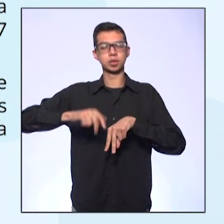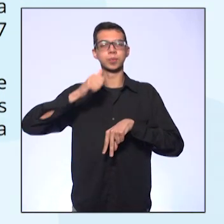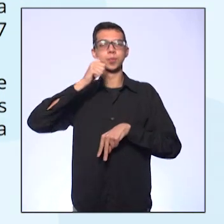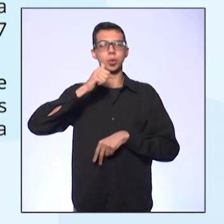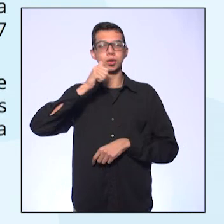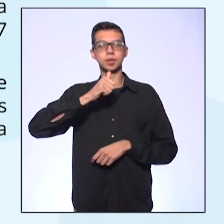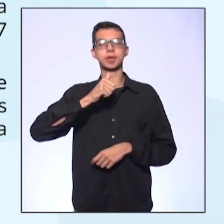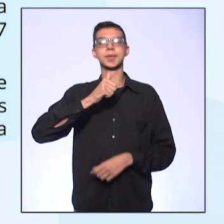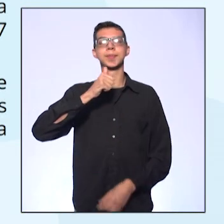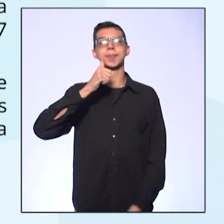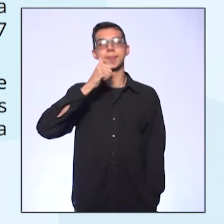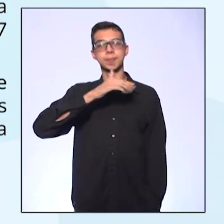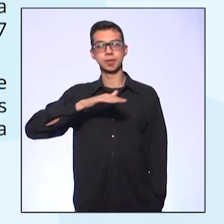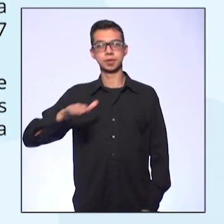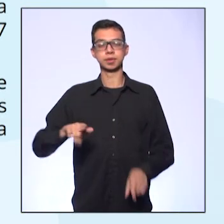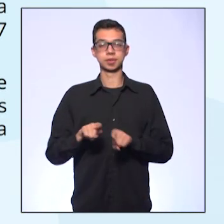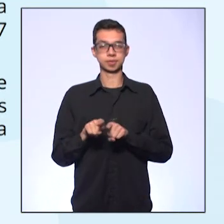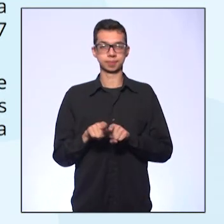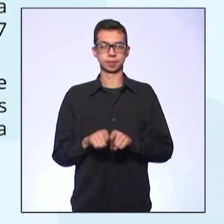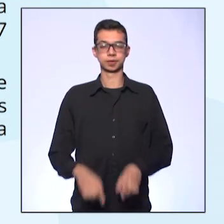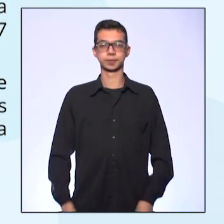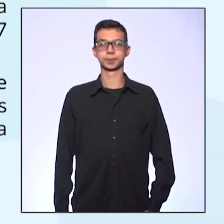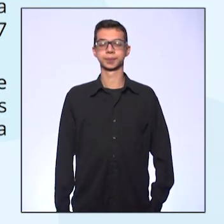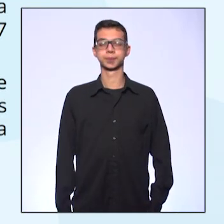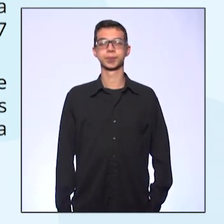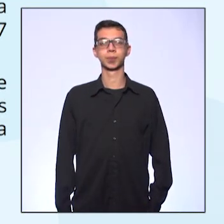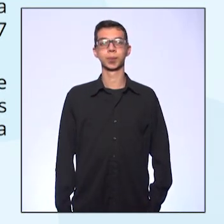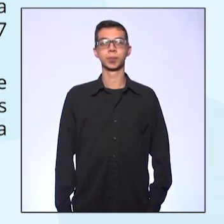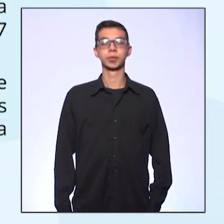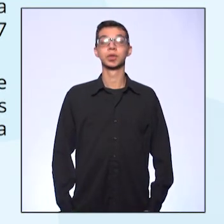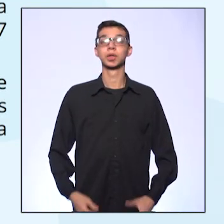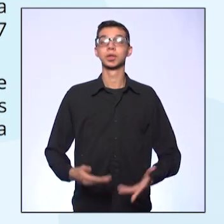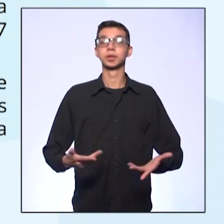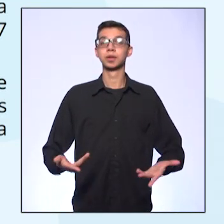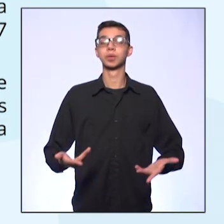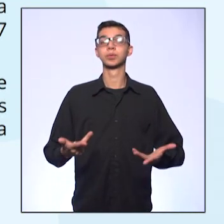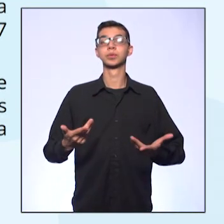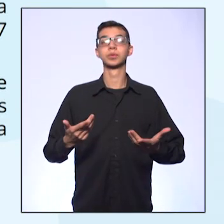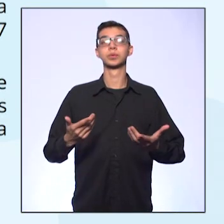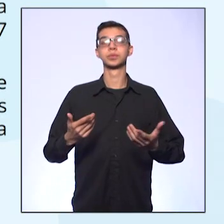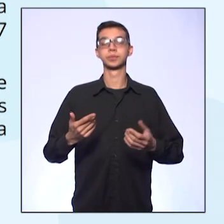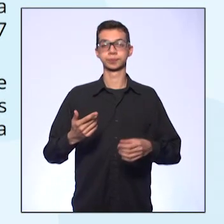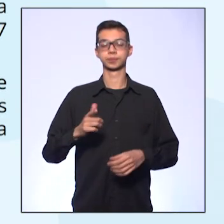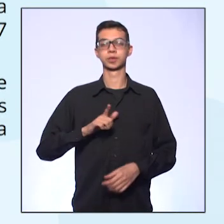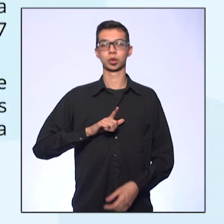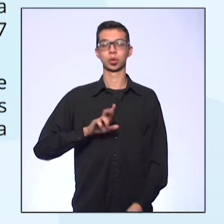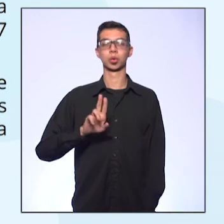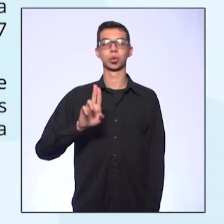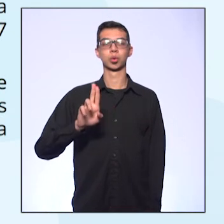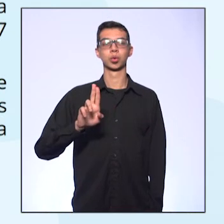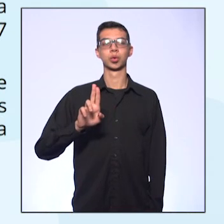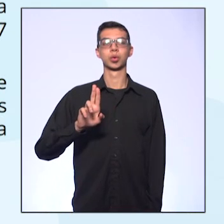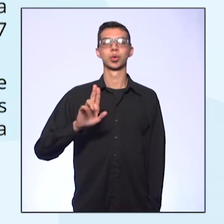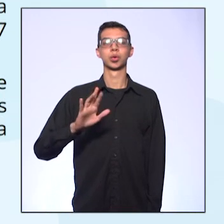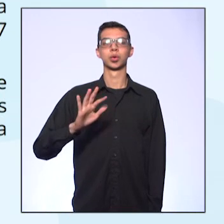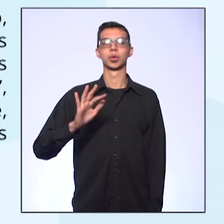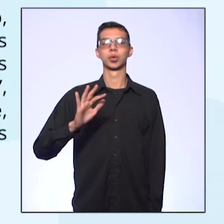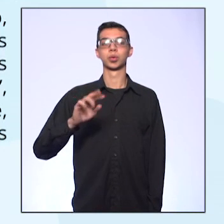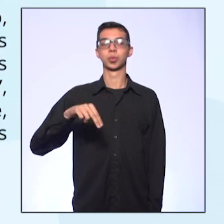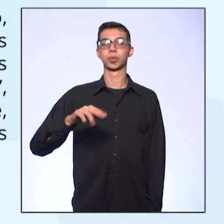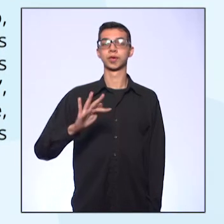meninas, especialmente os direitos reprodutivos, são considerados pelo UNFPA a pandemia dentro